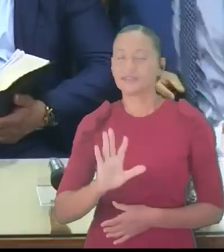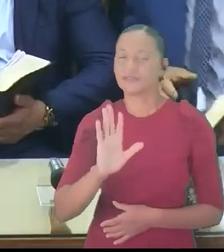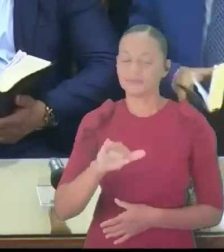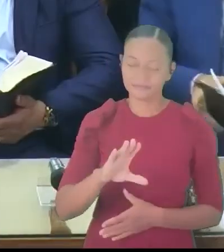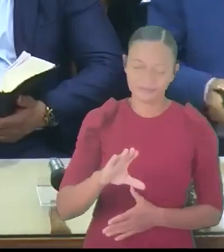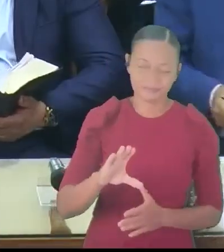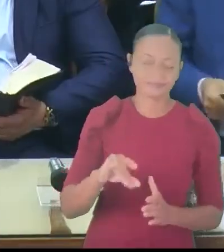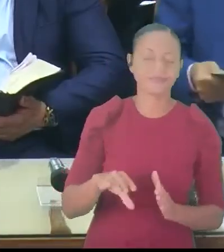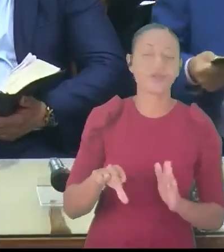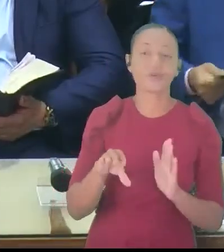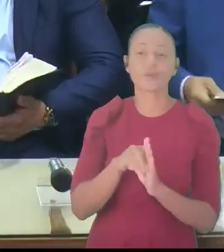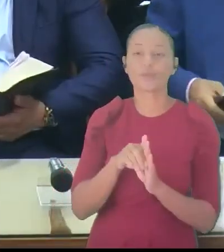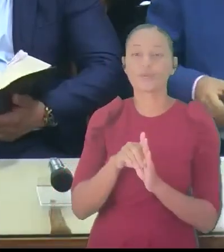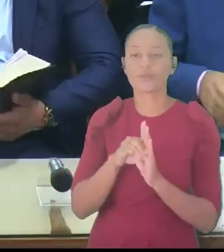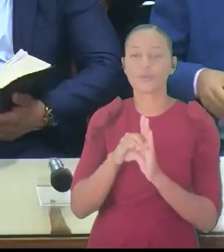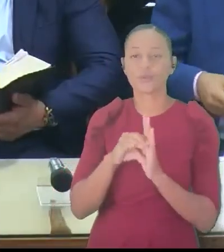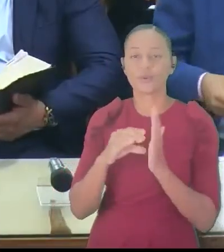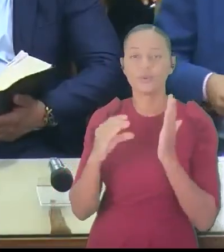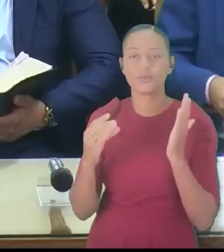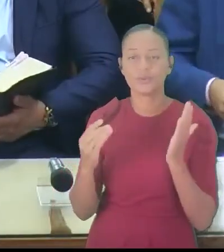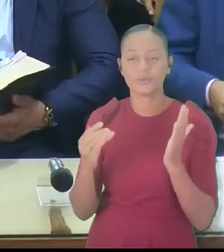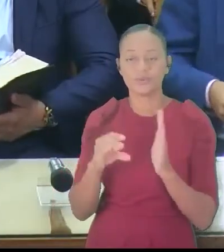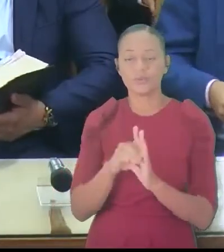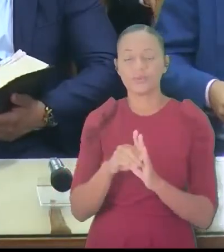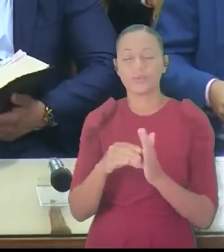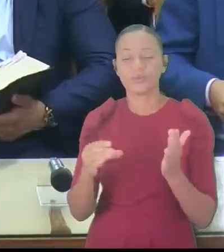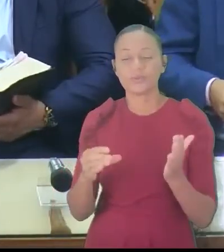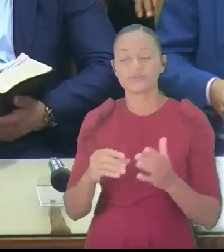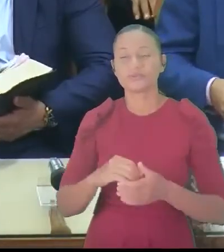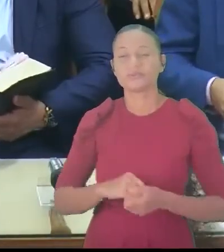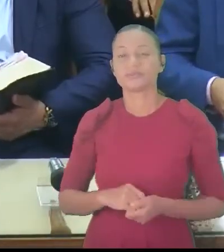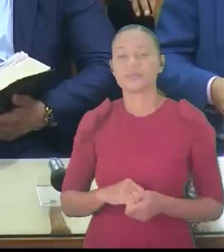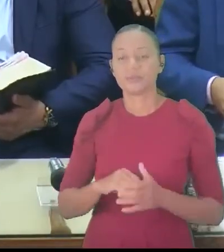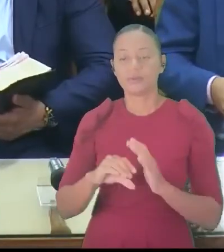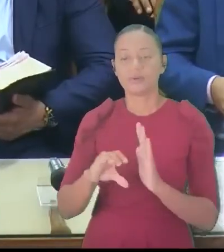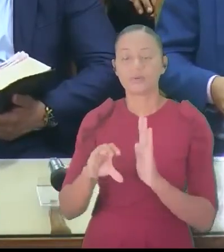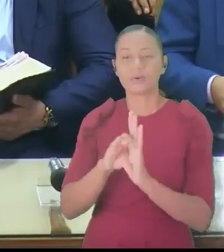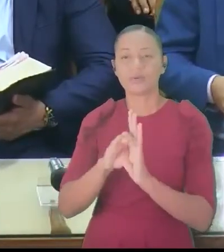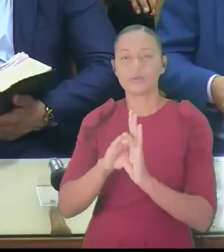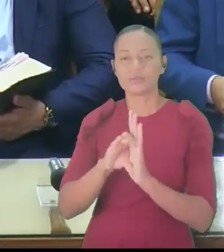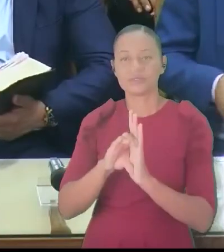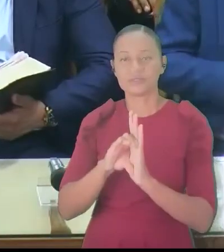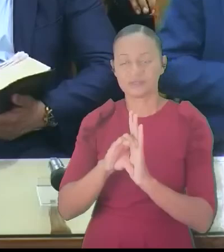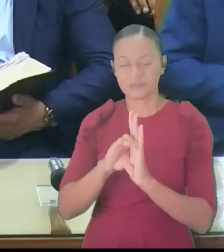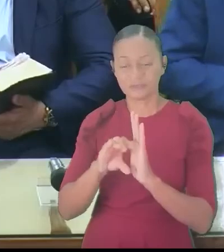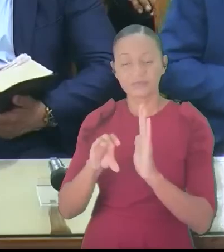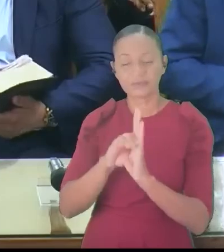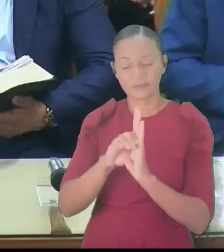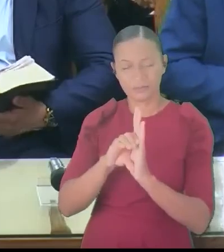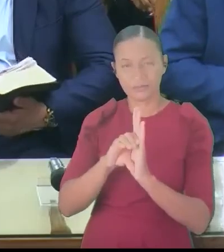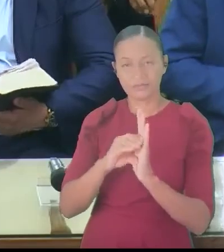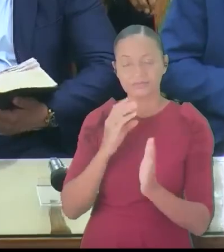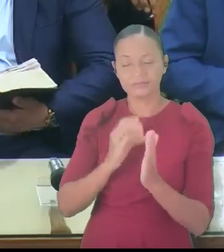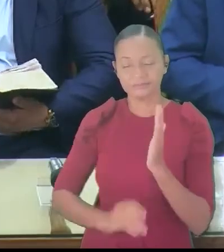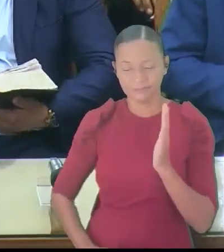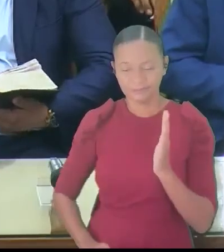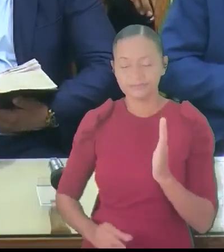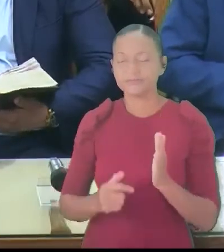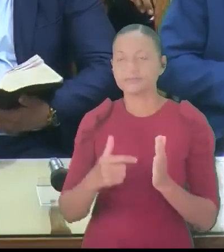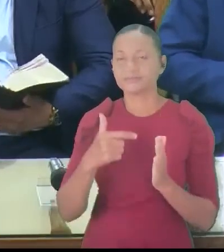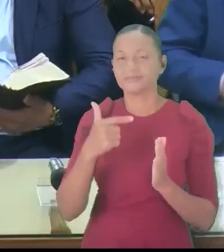Colossenses. Desculpe. Colossenses é depois de Efésios, depois de Filipenses. Colossenses capítulo